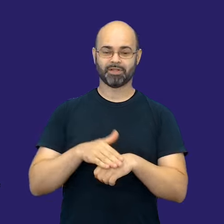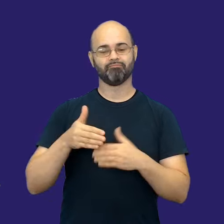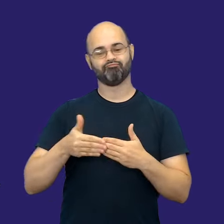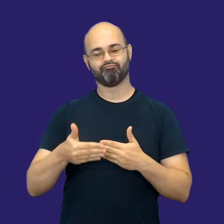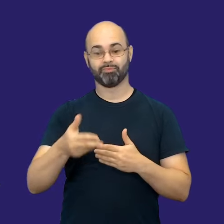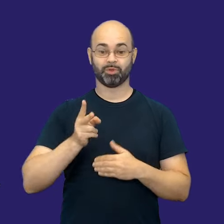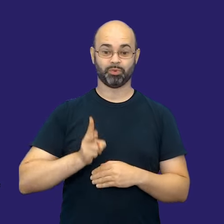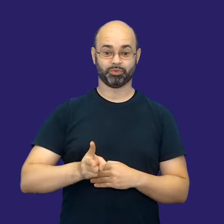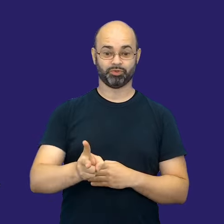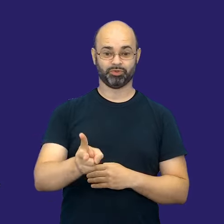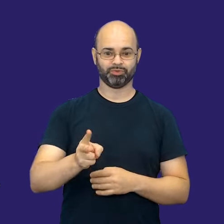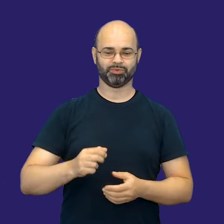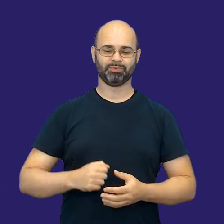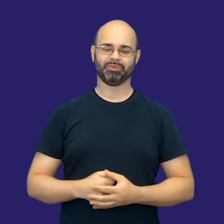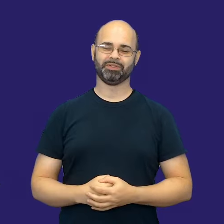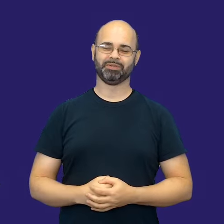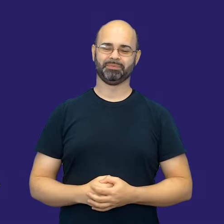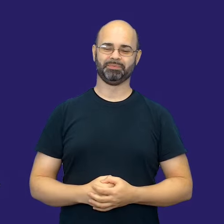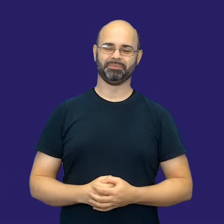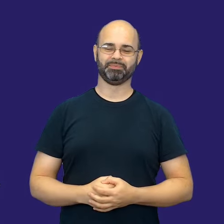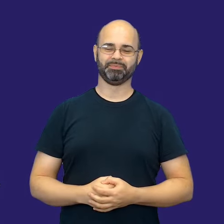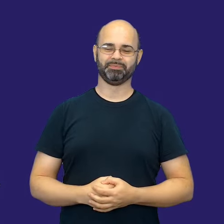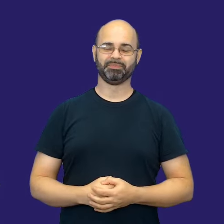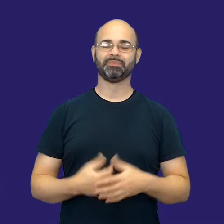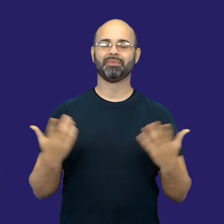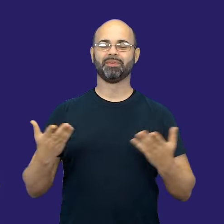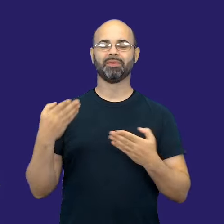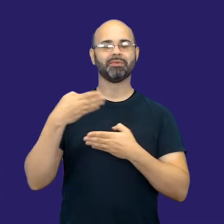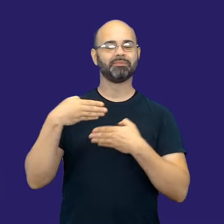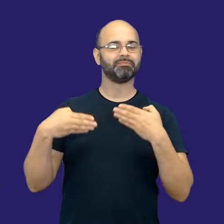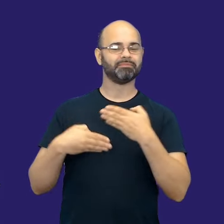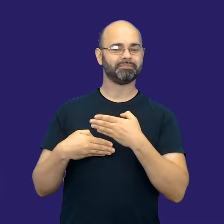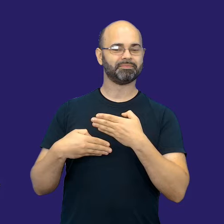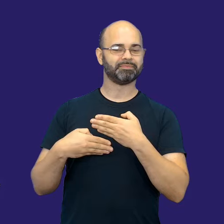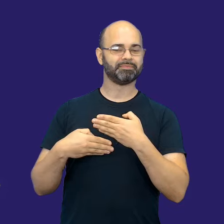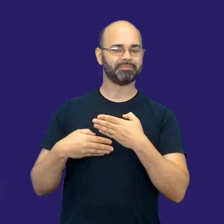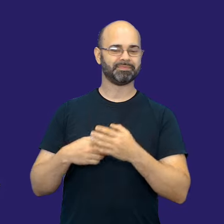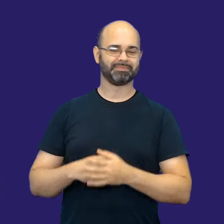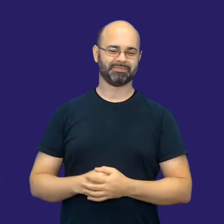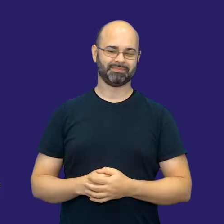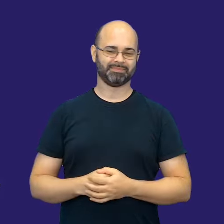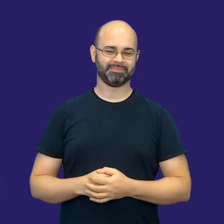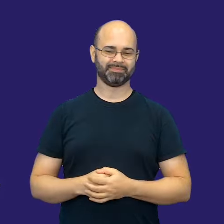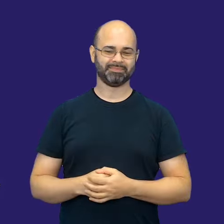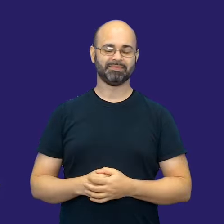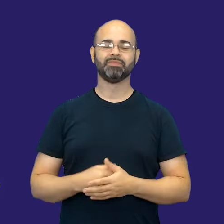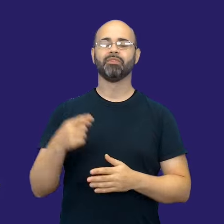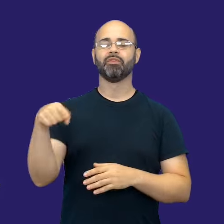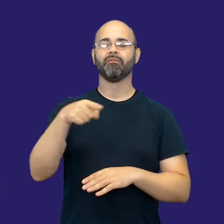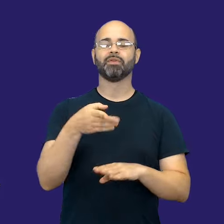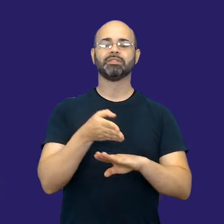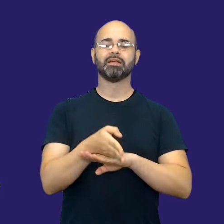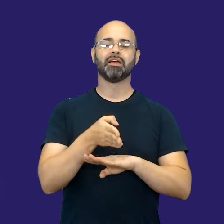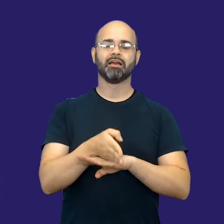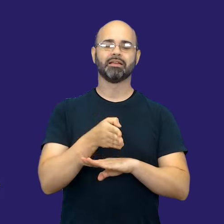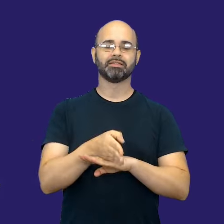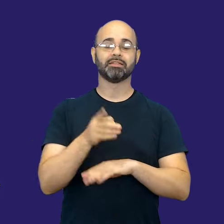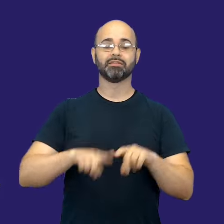agora vai passar, pode passar, Valdir, o canal de acesso para o